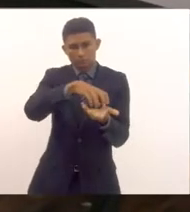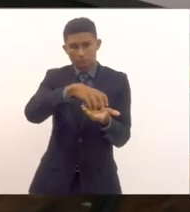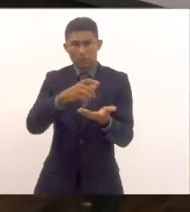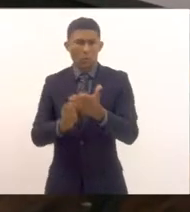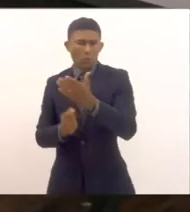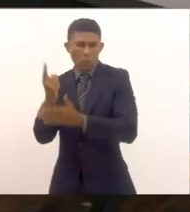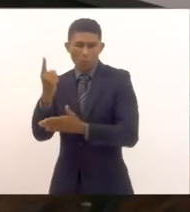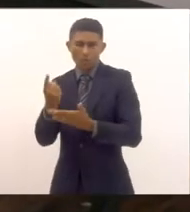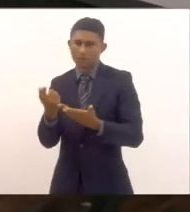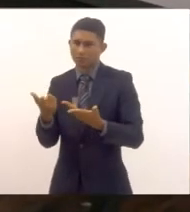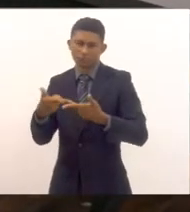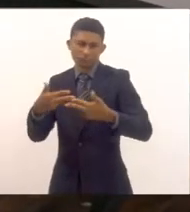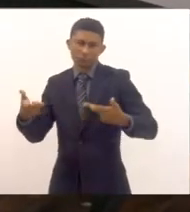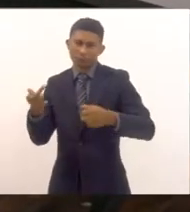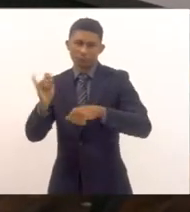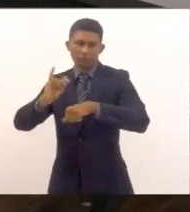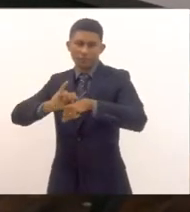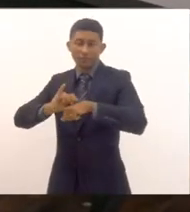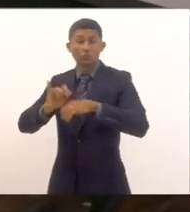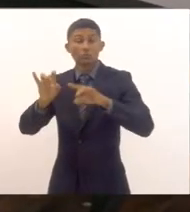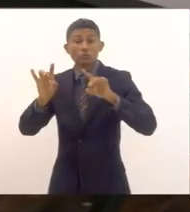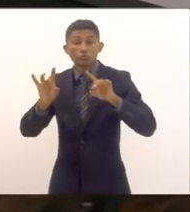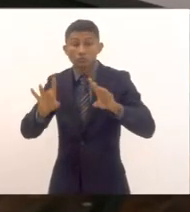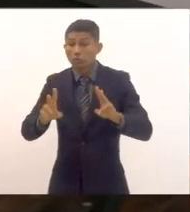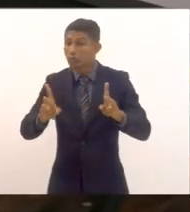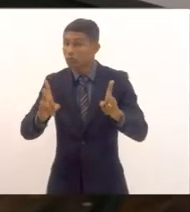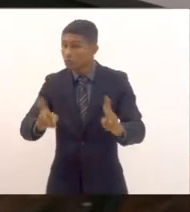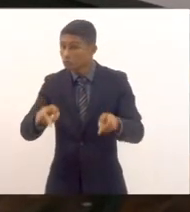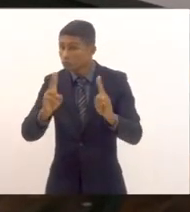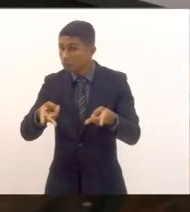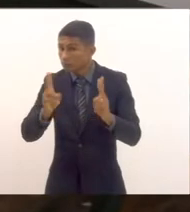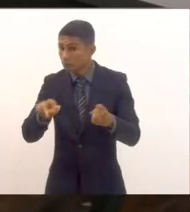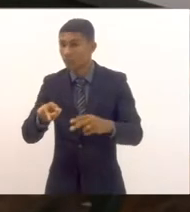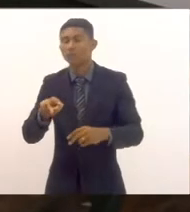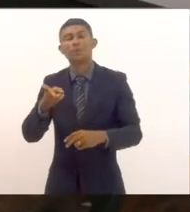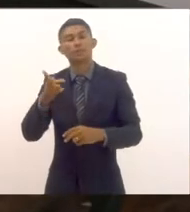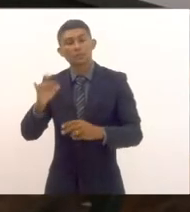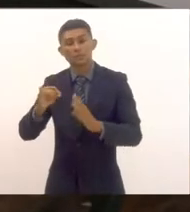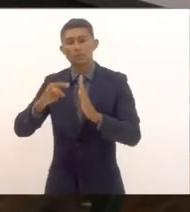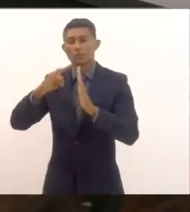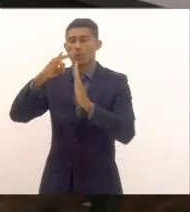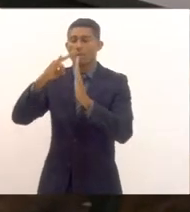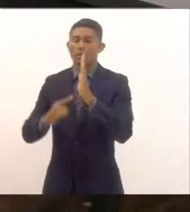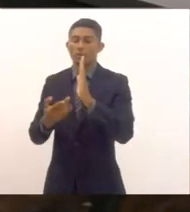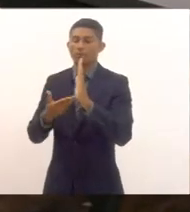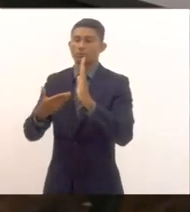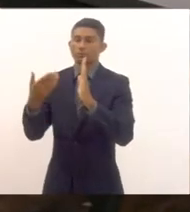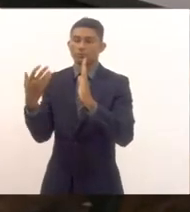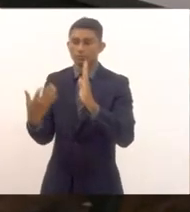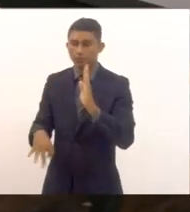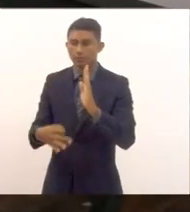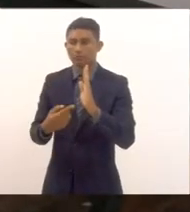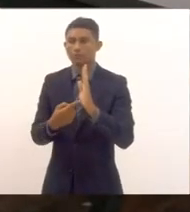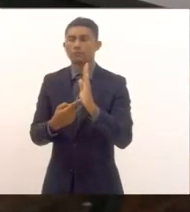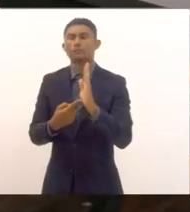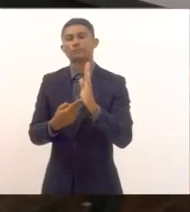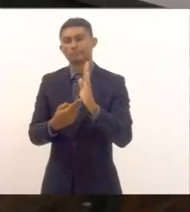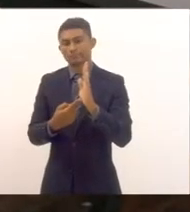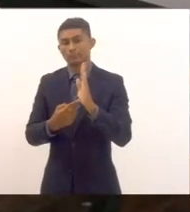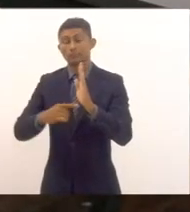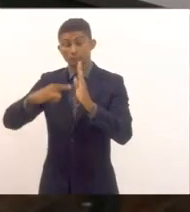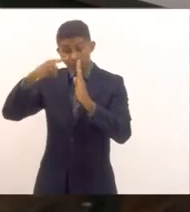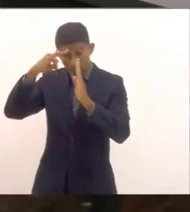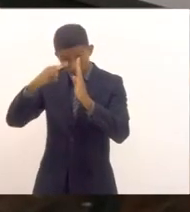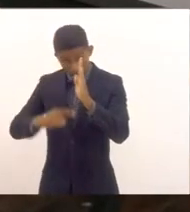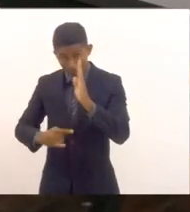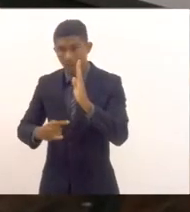agosto só poderão funcionar com essa com esse registro de funcionamento registro